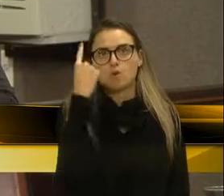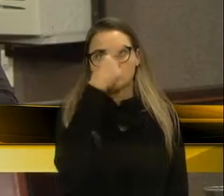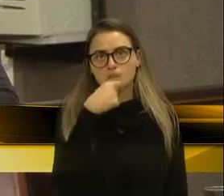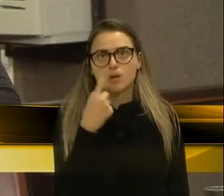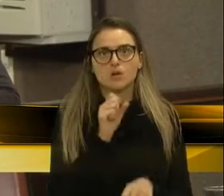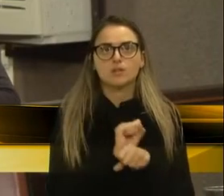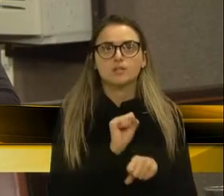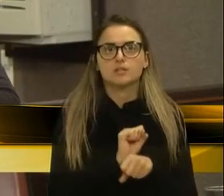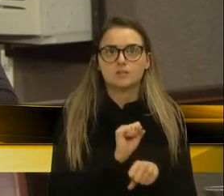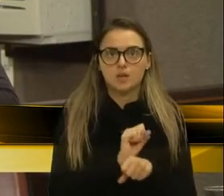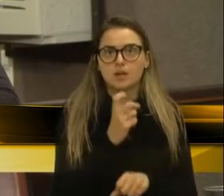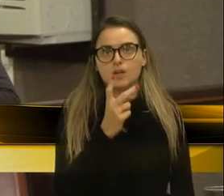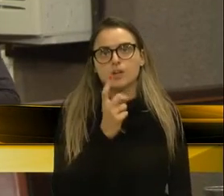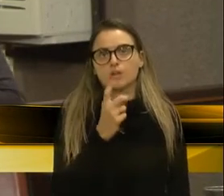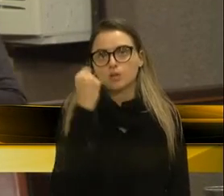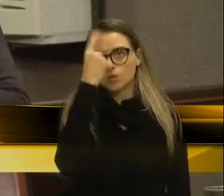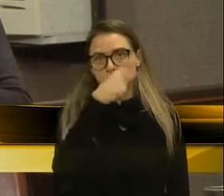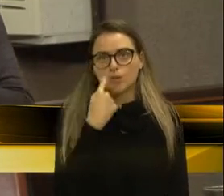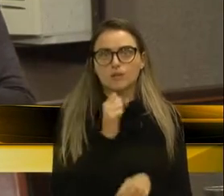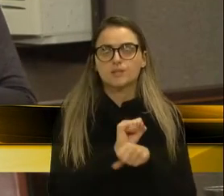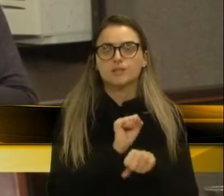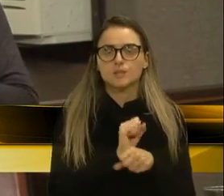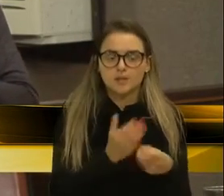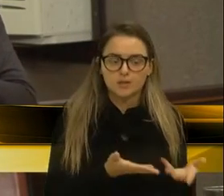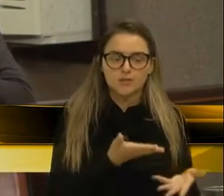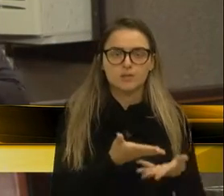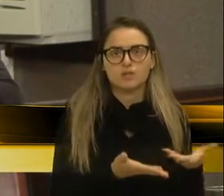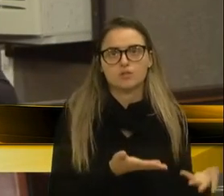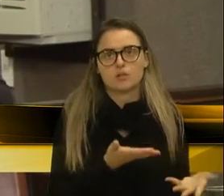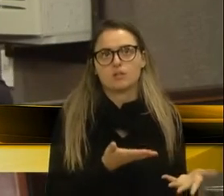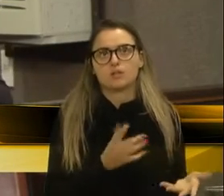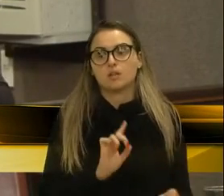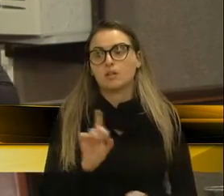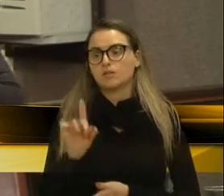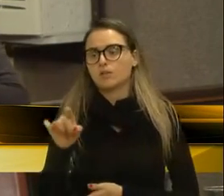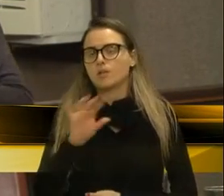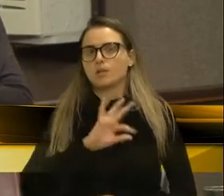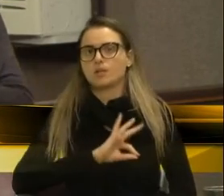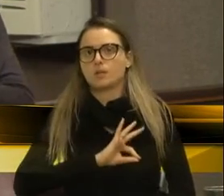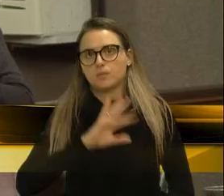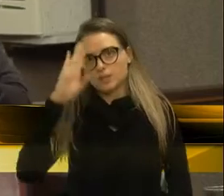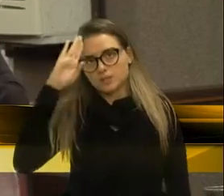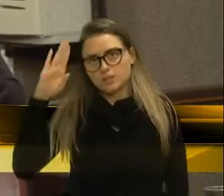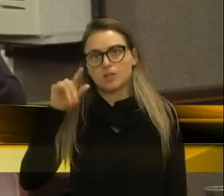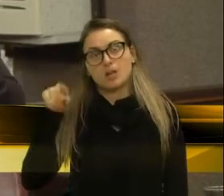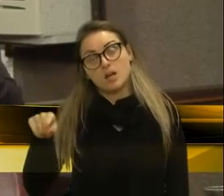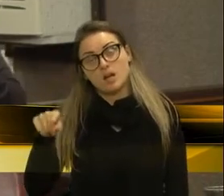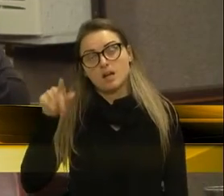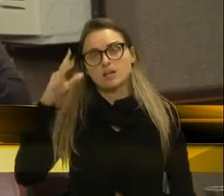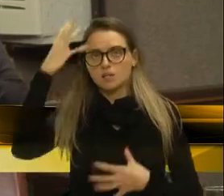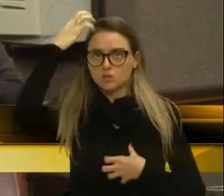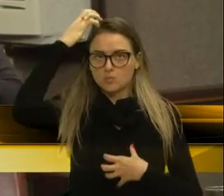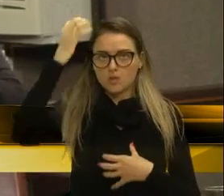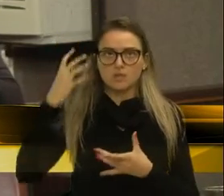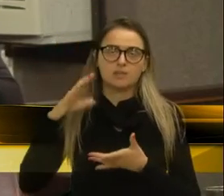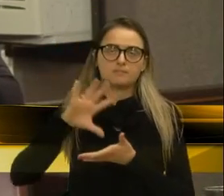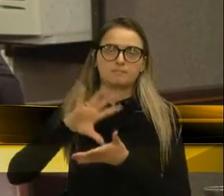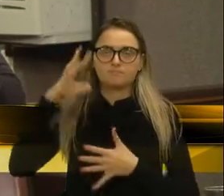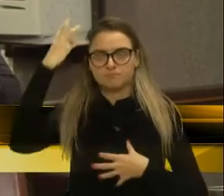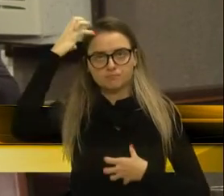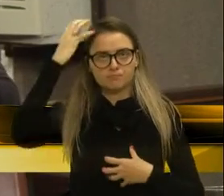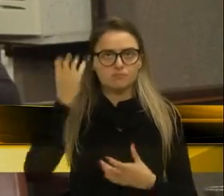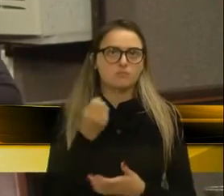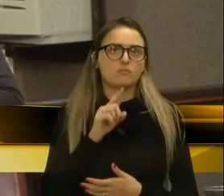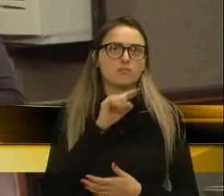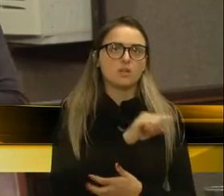esperando, 12 horas esperando atendimento. Vão ali na Brigada, aqui no Bolo dos Macaquinhos, lá